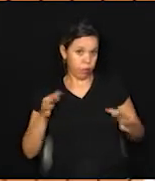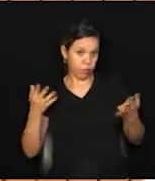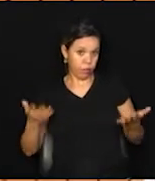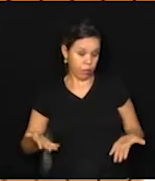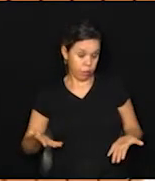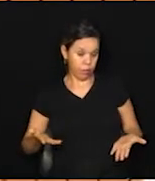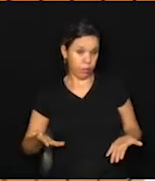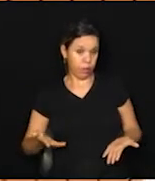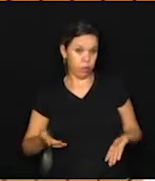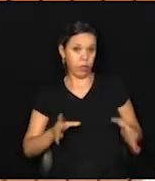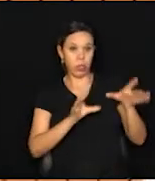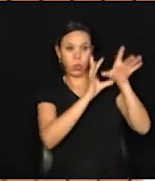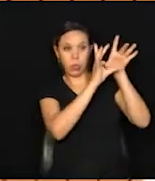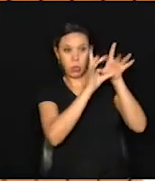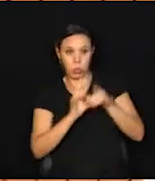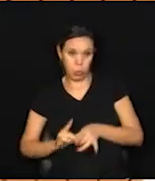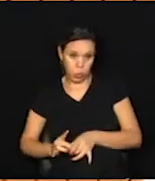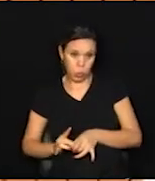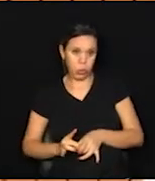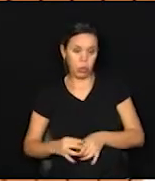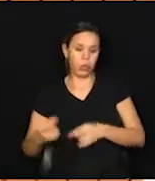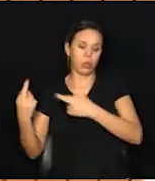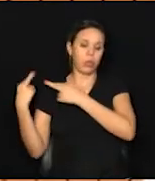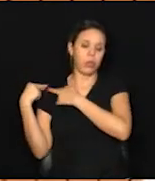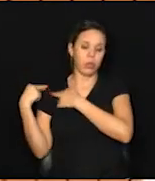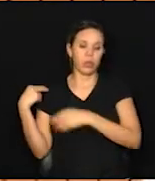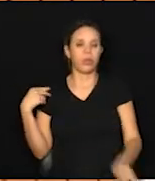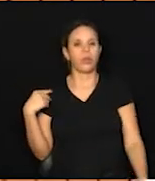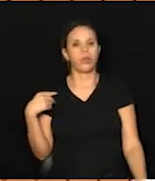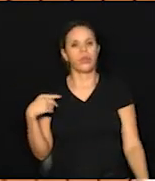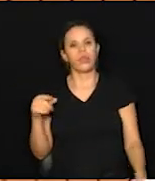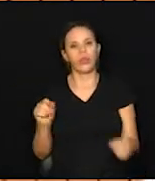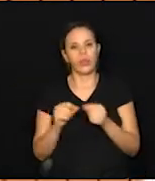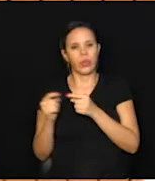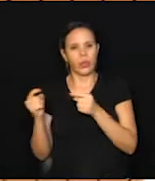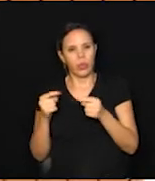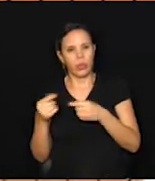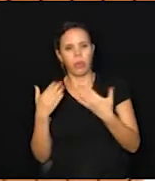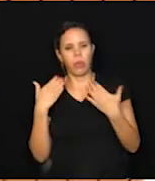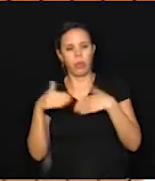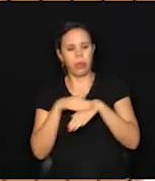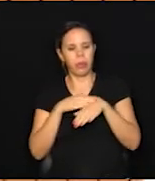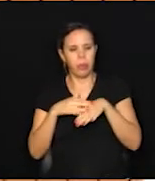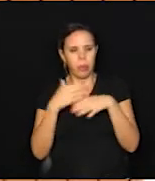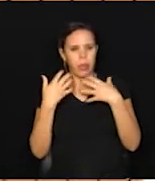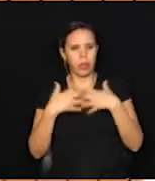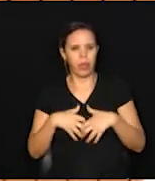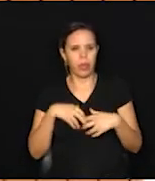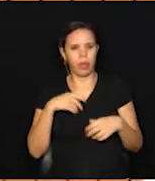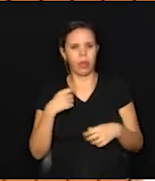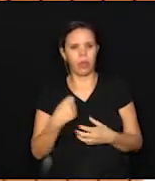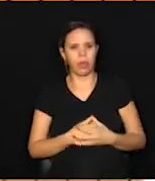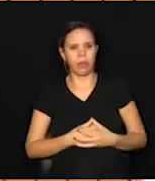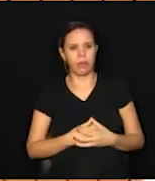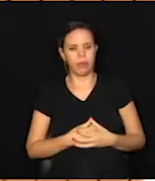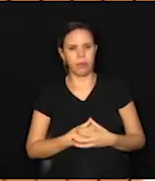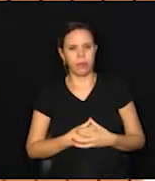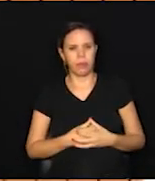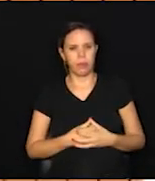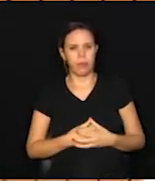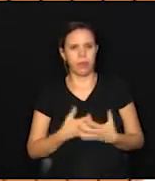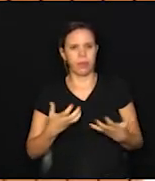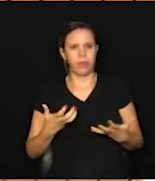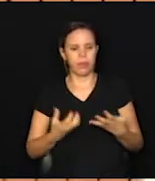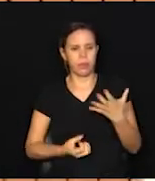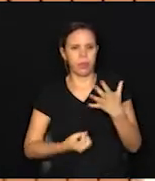muita coerência e muita responsabilidade, fazendo embate com os nossos pares, aqueles que, porventura, queiram